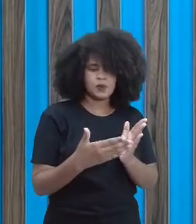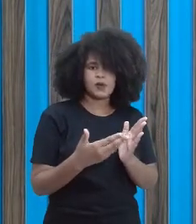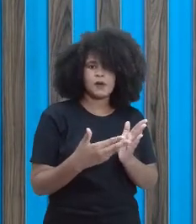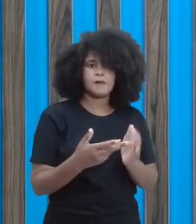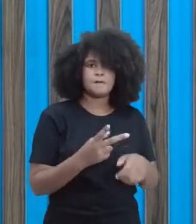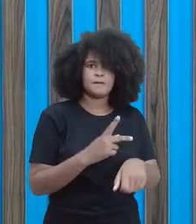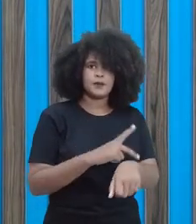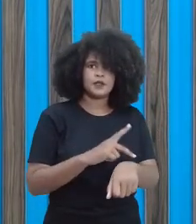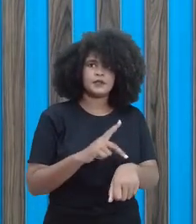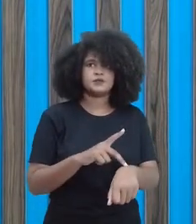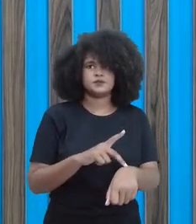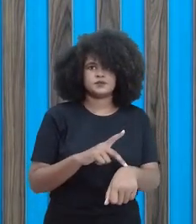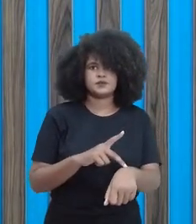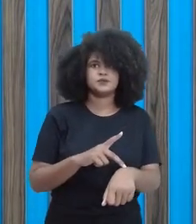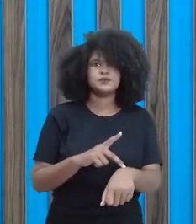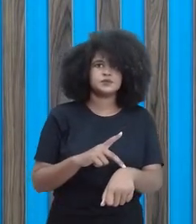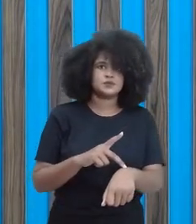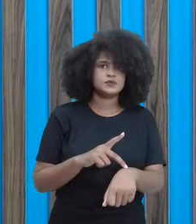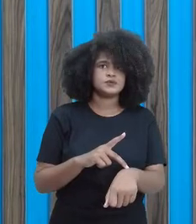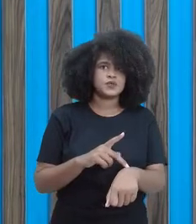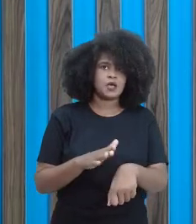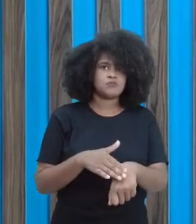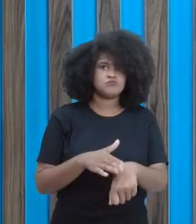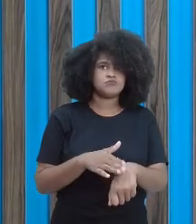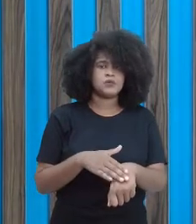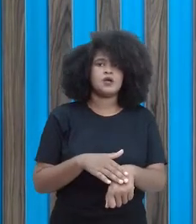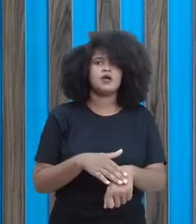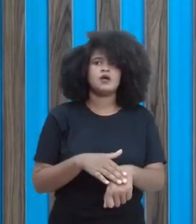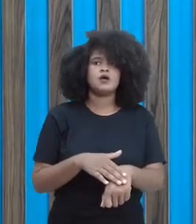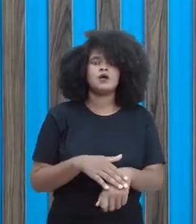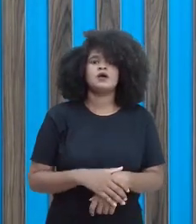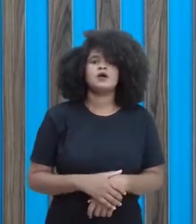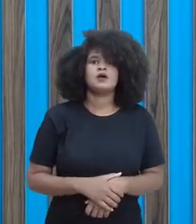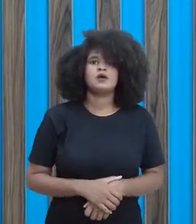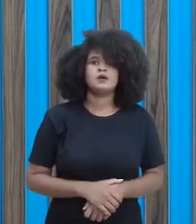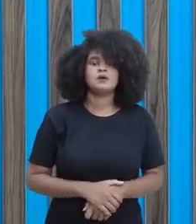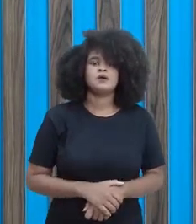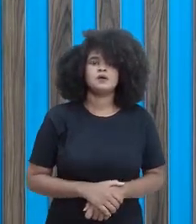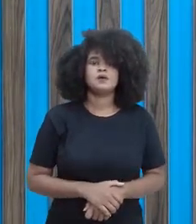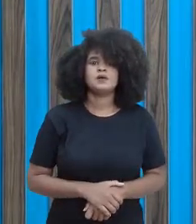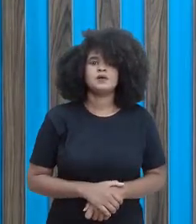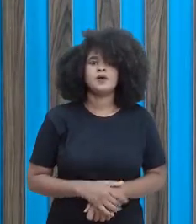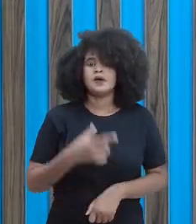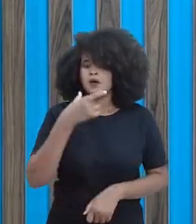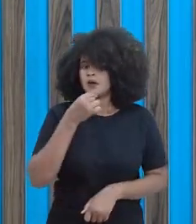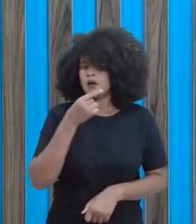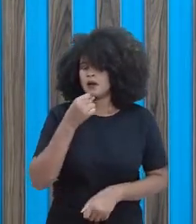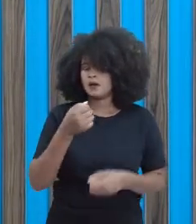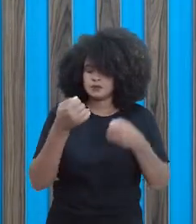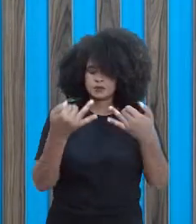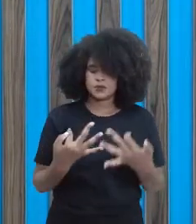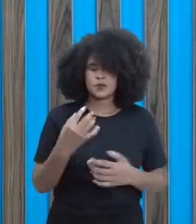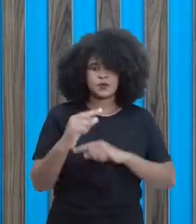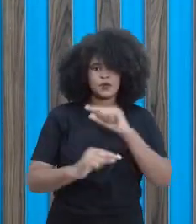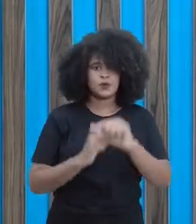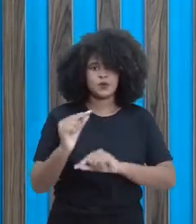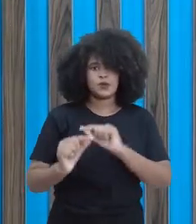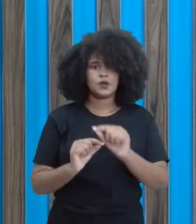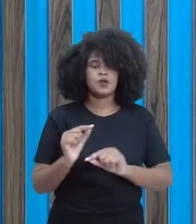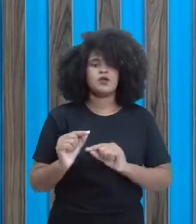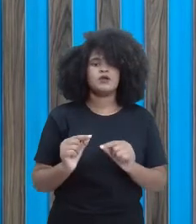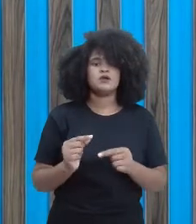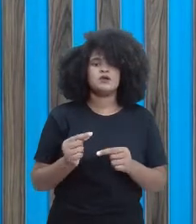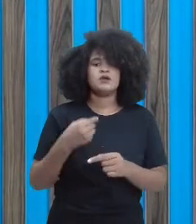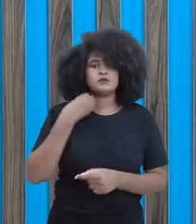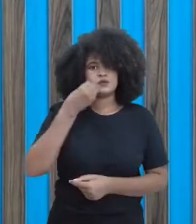este livro, o pedagogo estava explicando sobre as questões que motivou-o através de sua